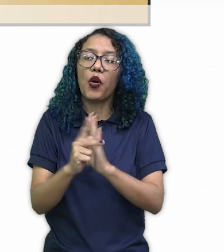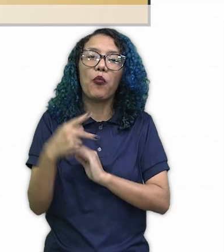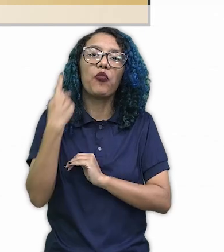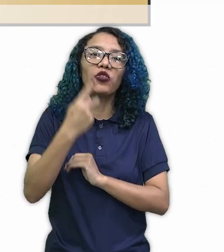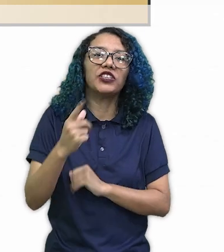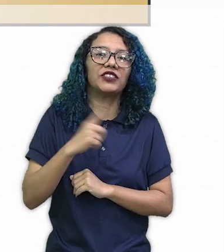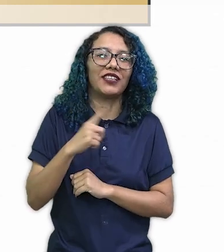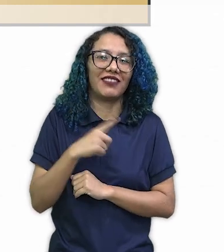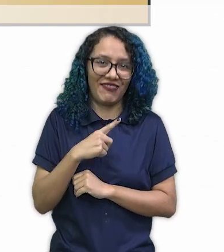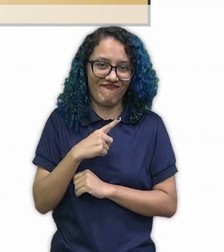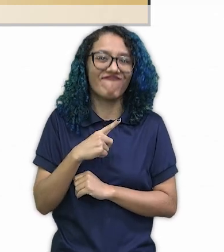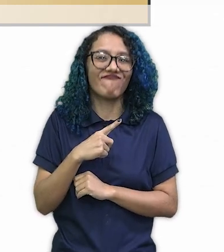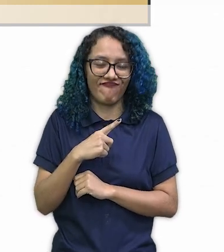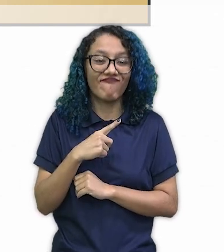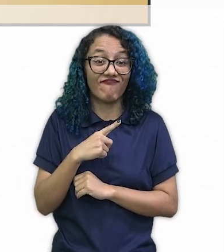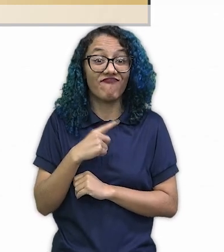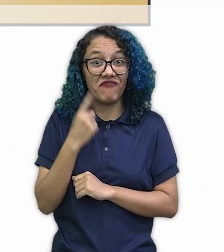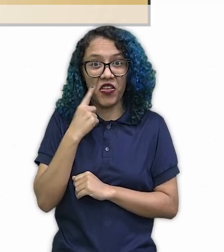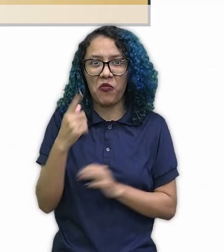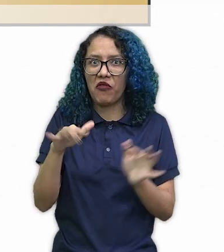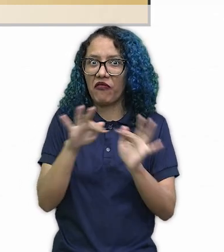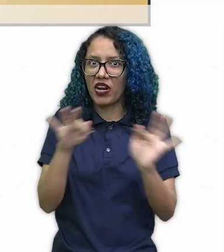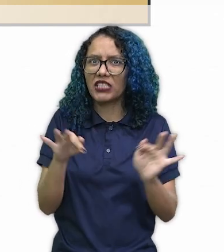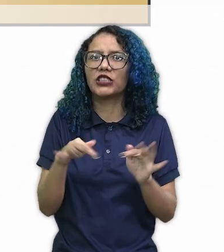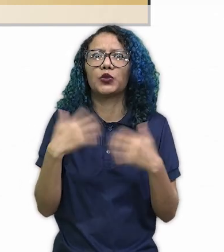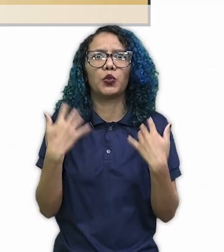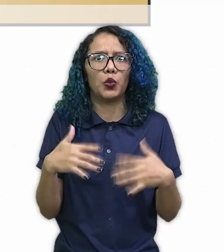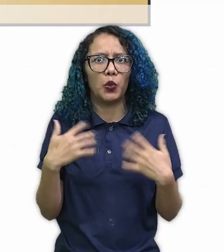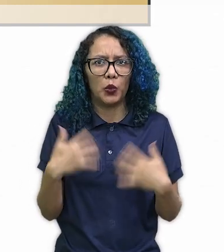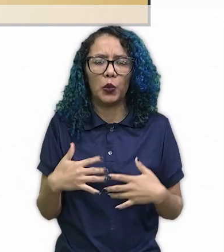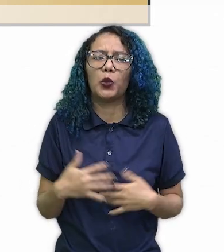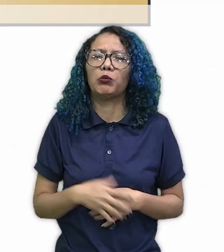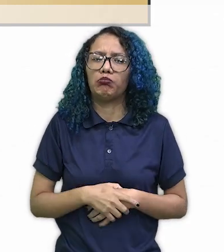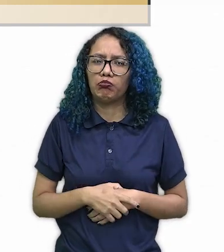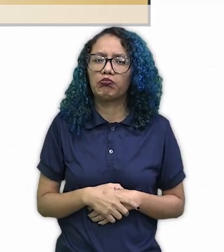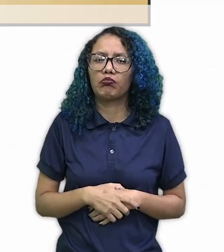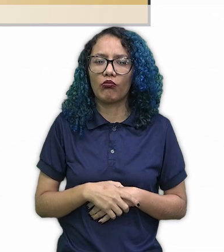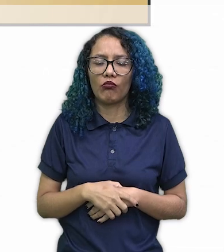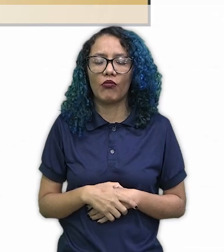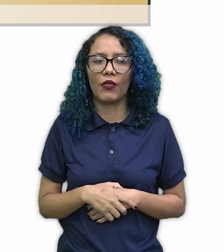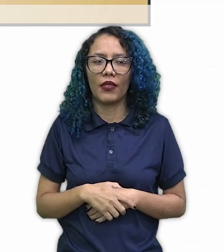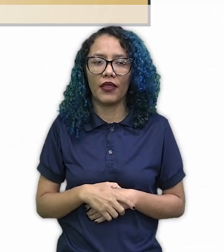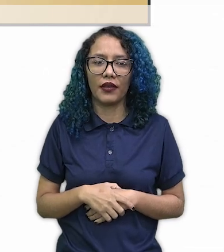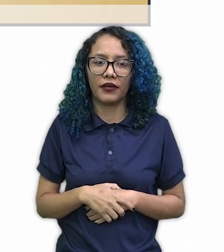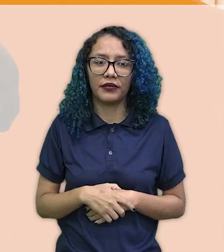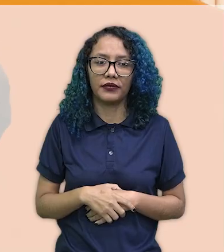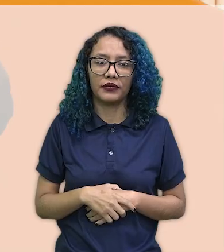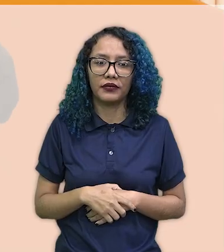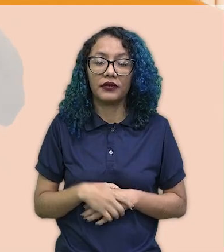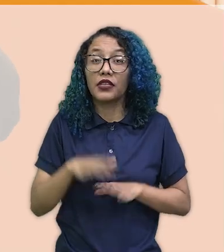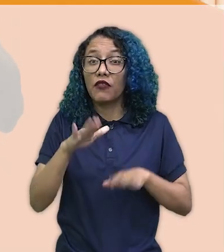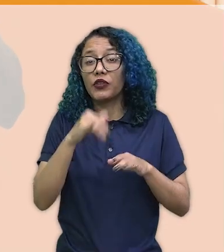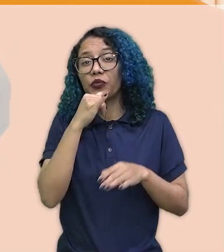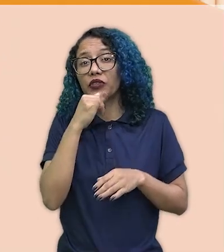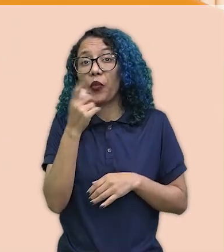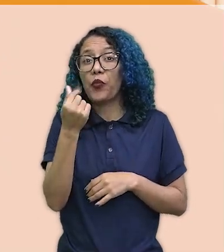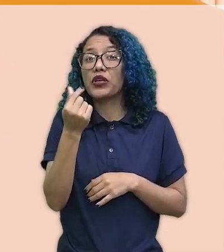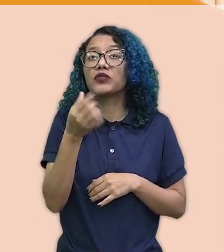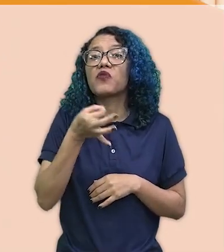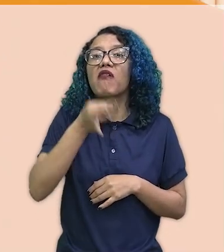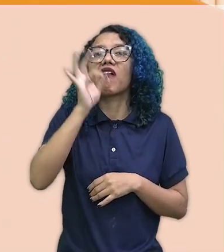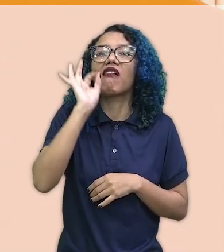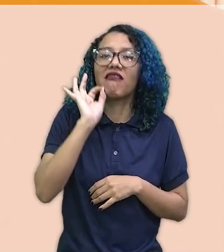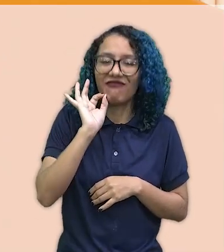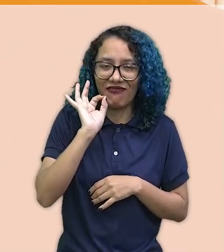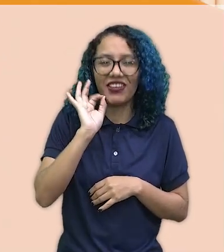políticas. Olha só que frase interessante, que frase forte, né, de Bertold Brecht. Né? A gente poderia colocar hoje aí o preço